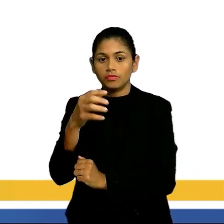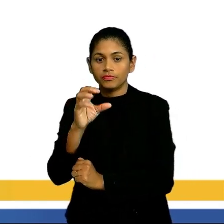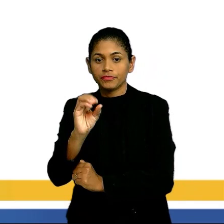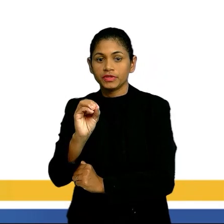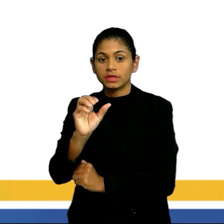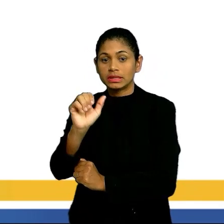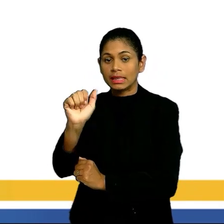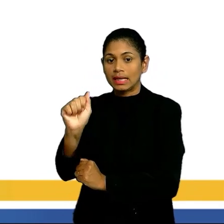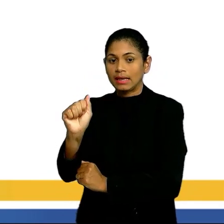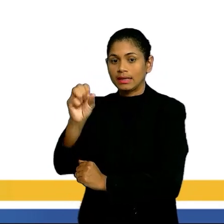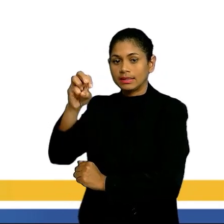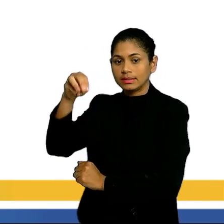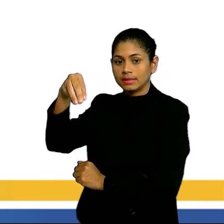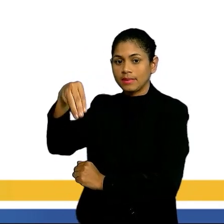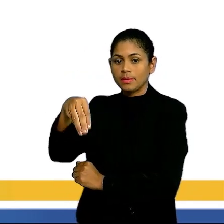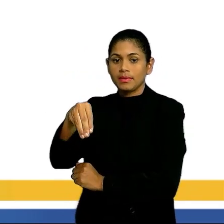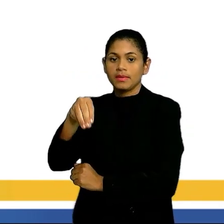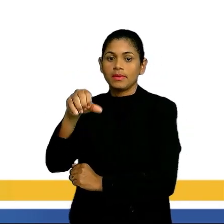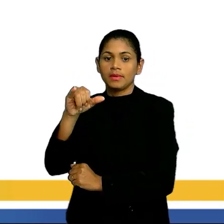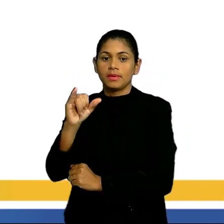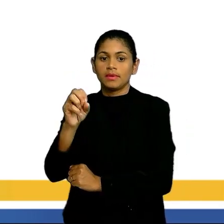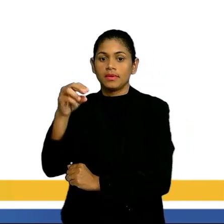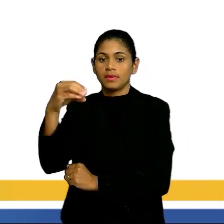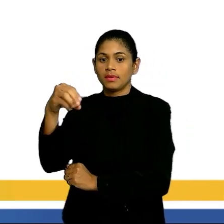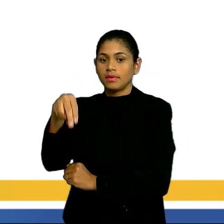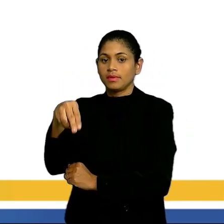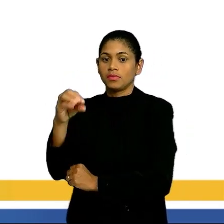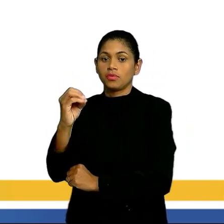aminoácidos presentes na natureza, tá? Então, é a